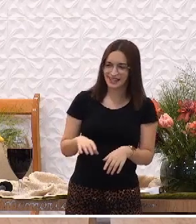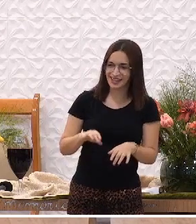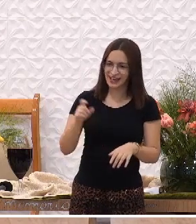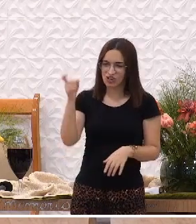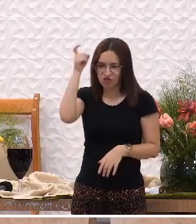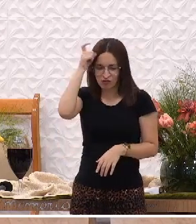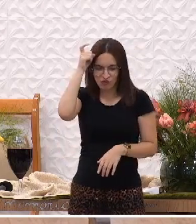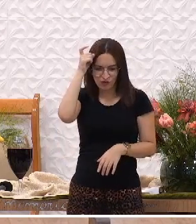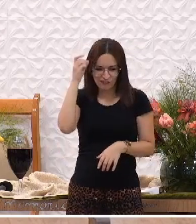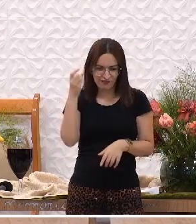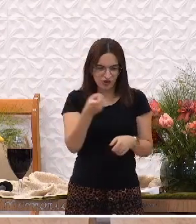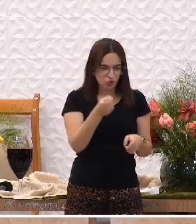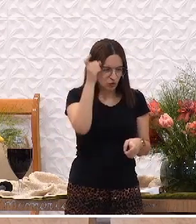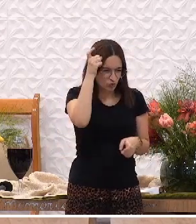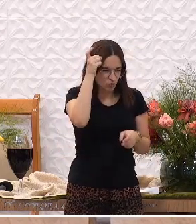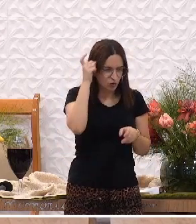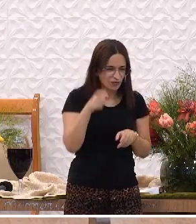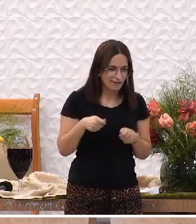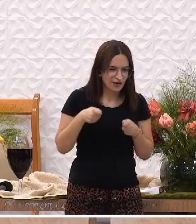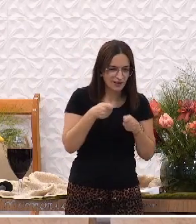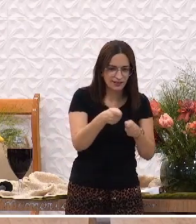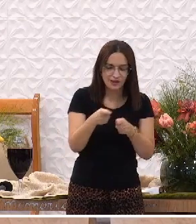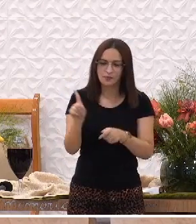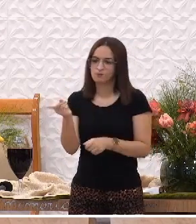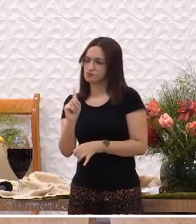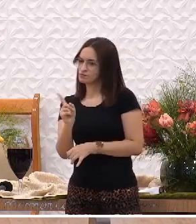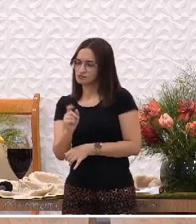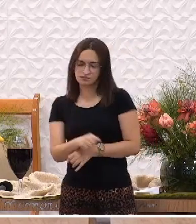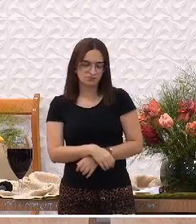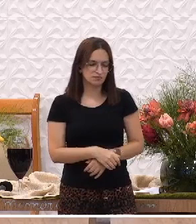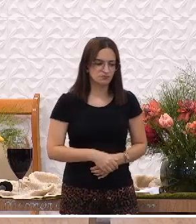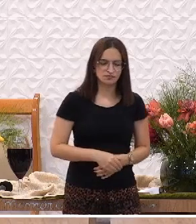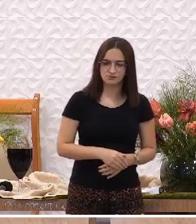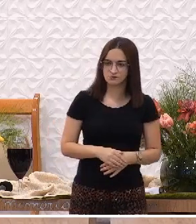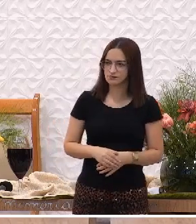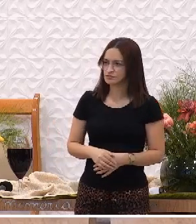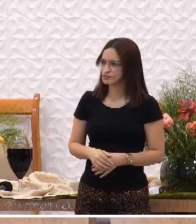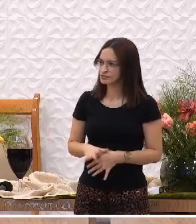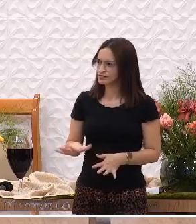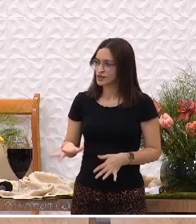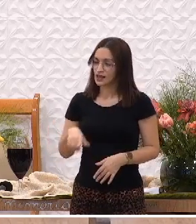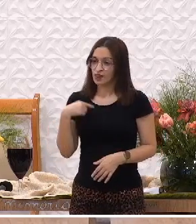não, a Igreja Católica começou aqui. Pois é, a gente também. A nossa igreja foi fundada por Jesus.